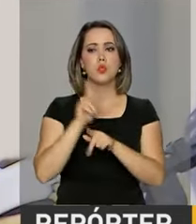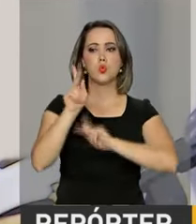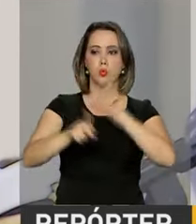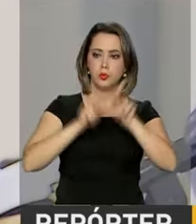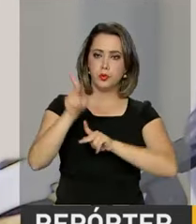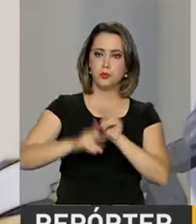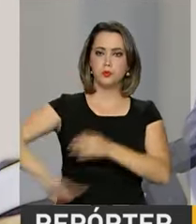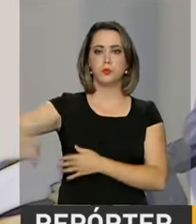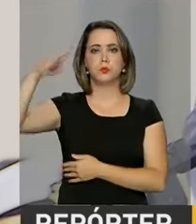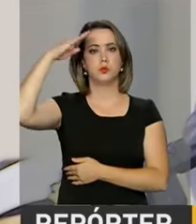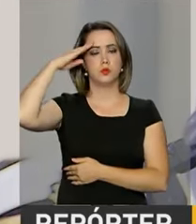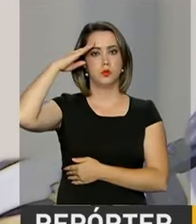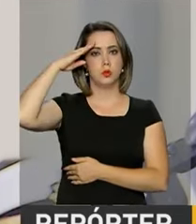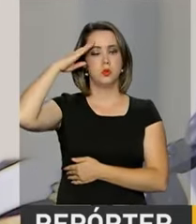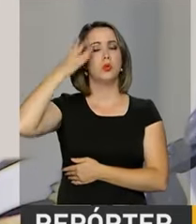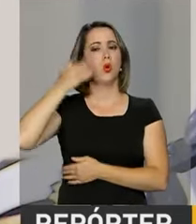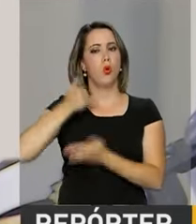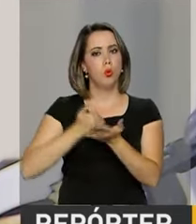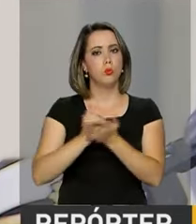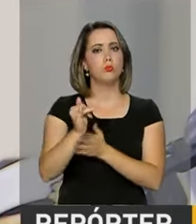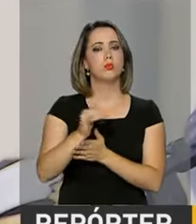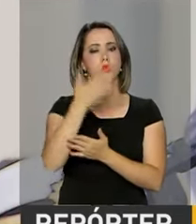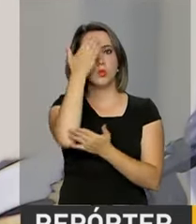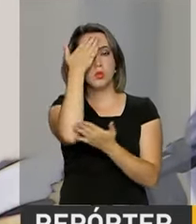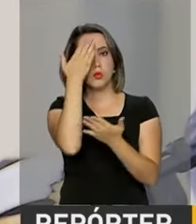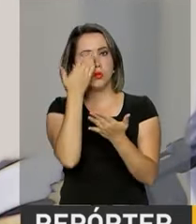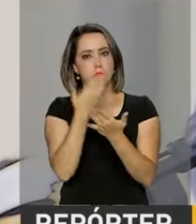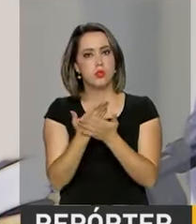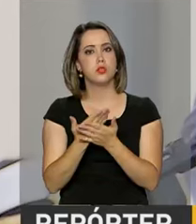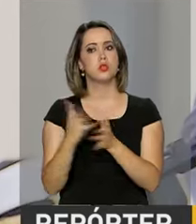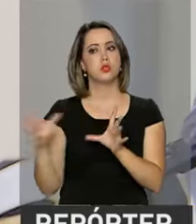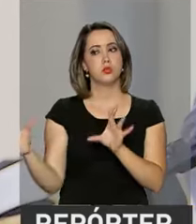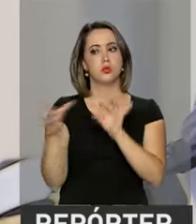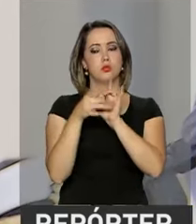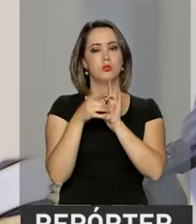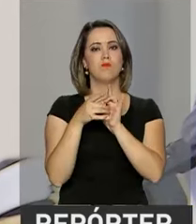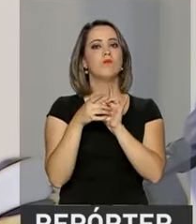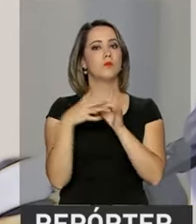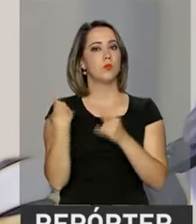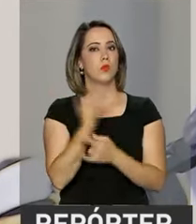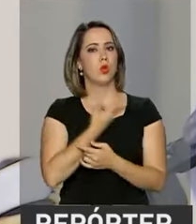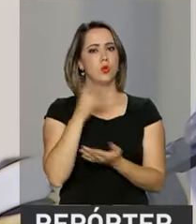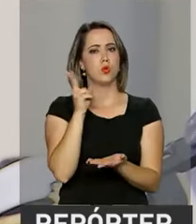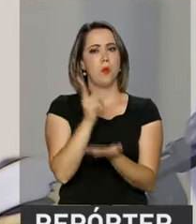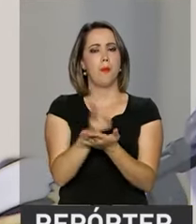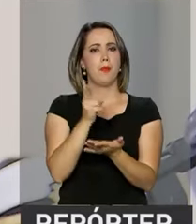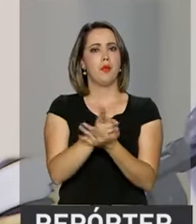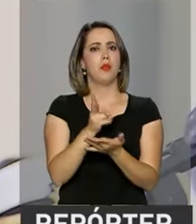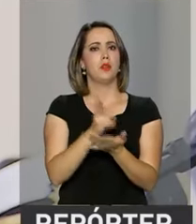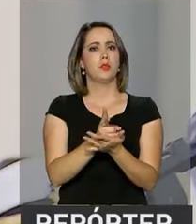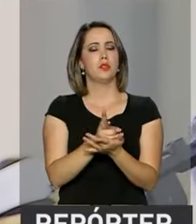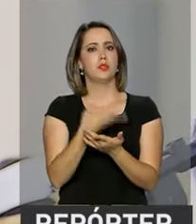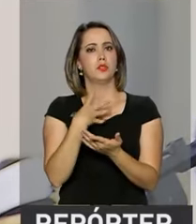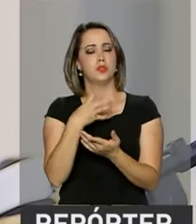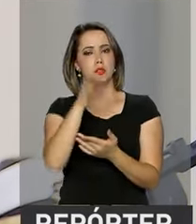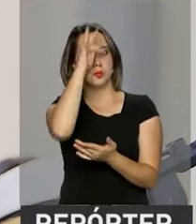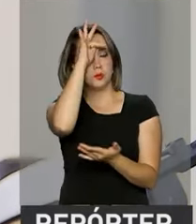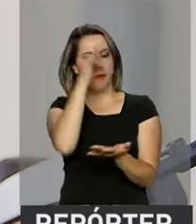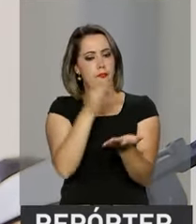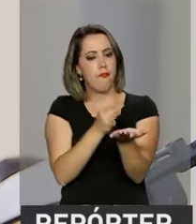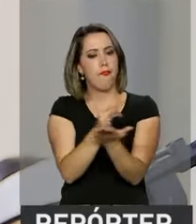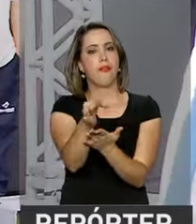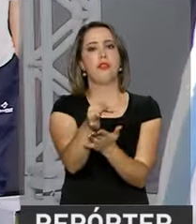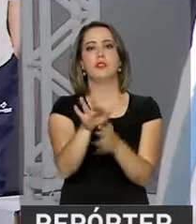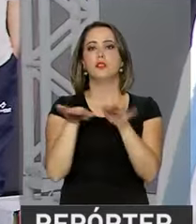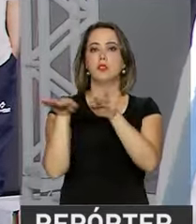não sucumbirão ao pessimismo e à desagregação. Somos feitos da mesma tinta. Temos fé nos valores da